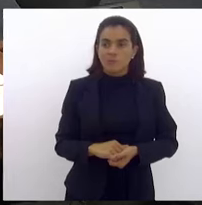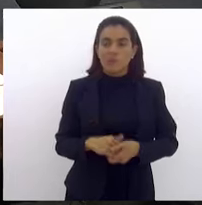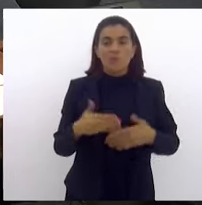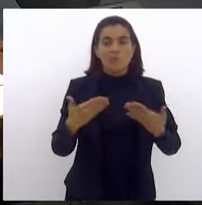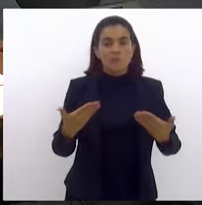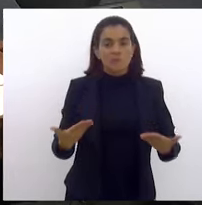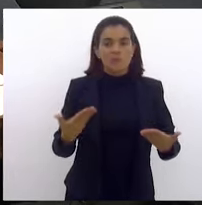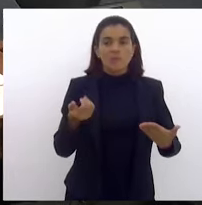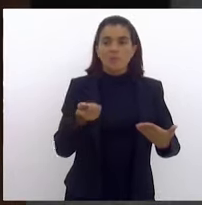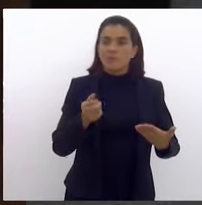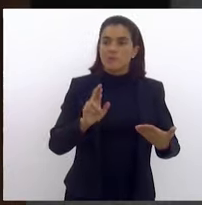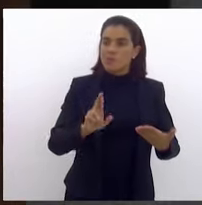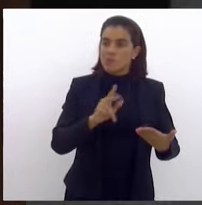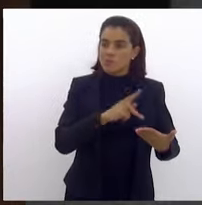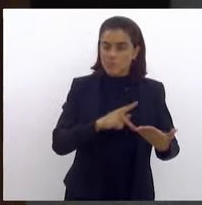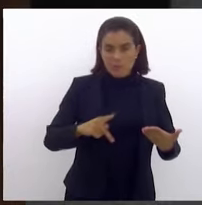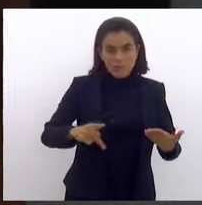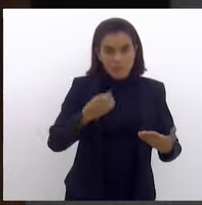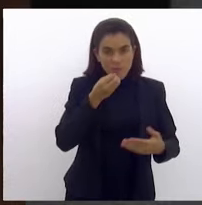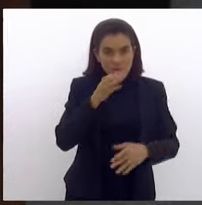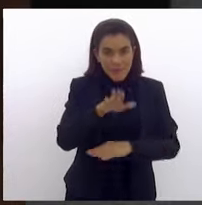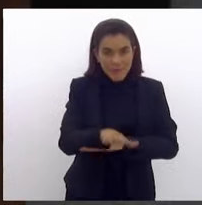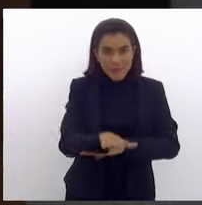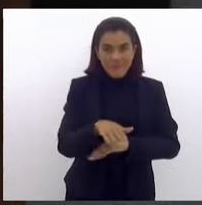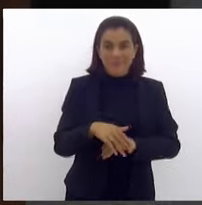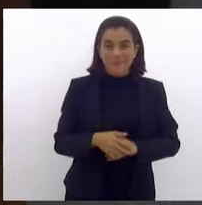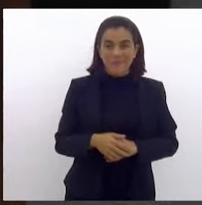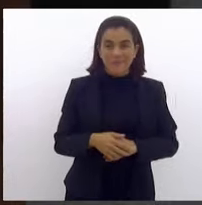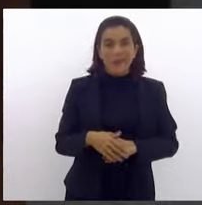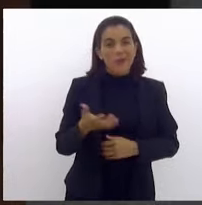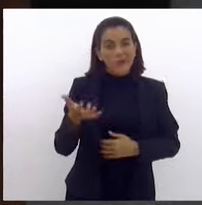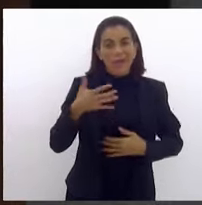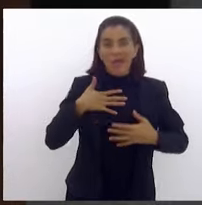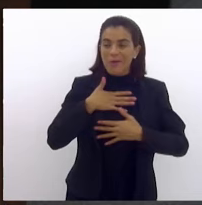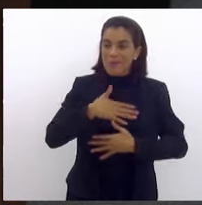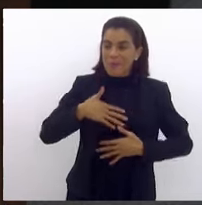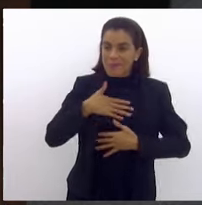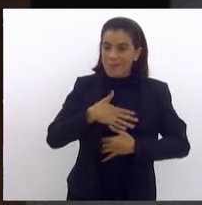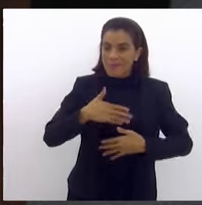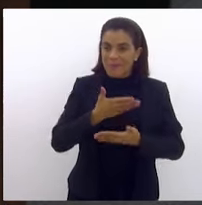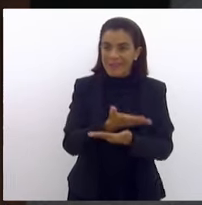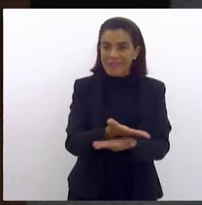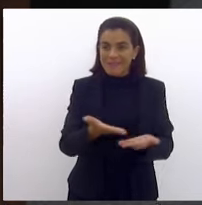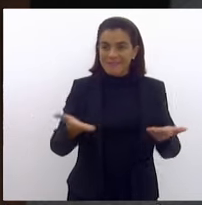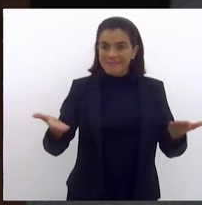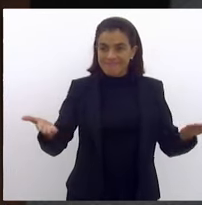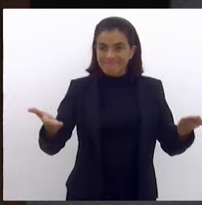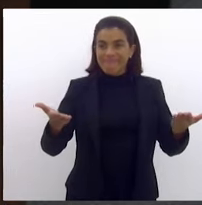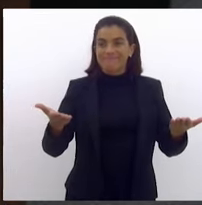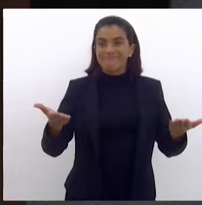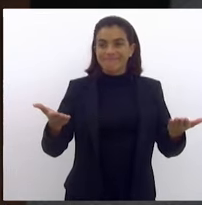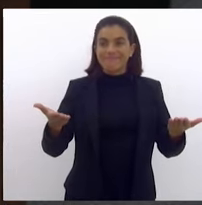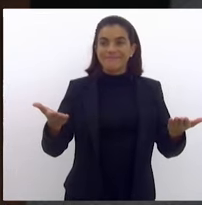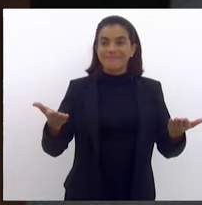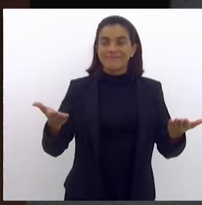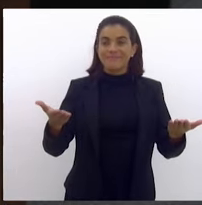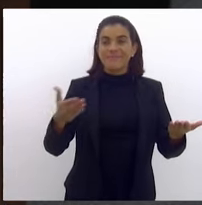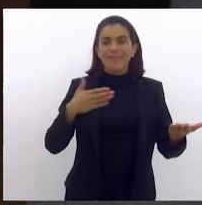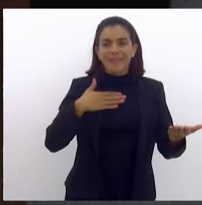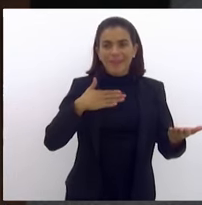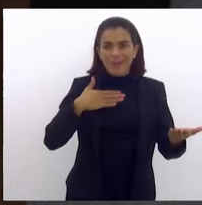Senhor presidente, boa tarde. Boa tarde. Queria cumprimentar a todos e dizer o seguinte,